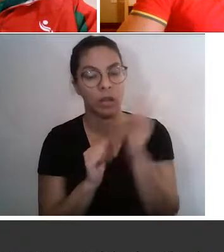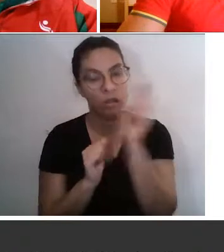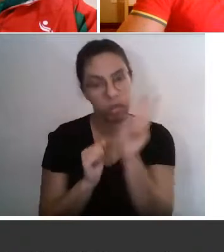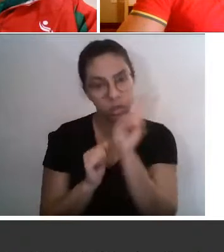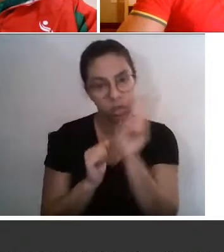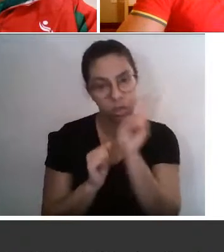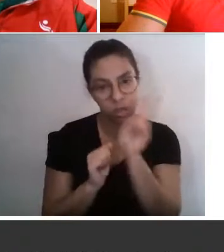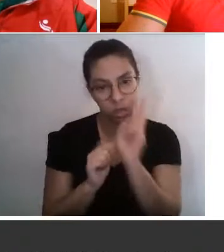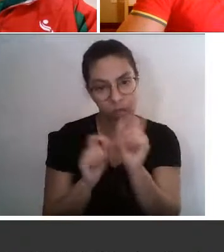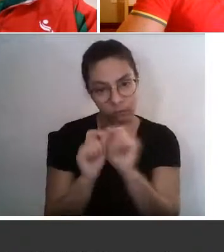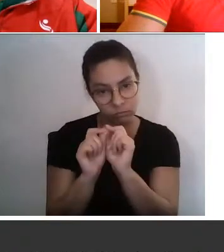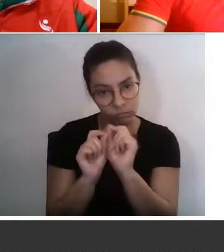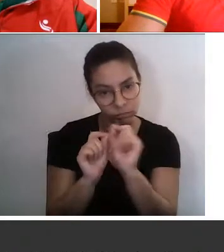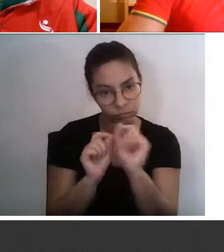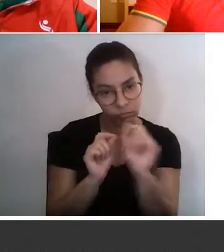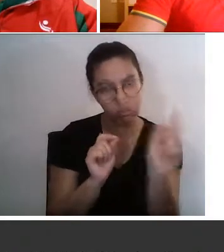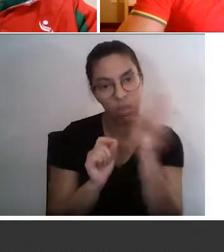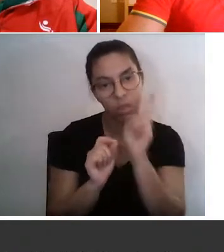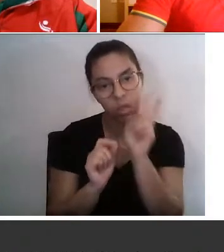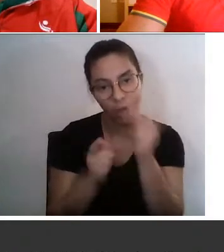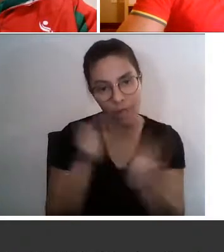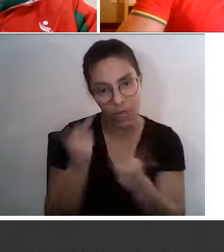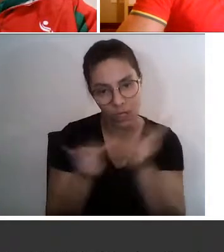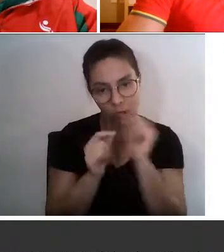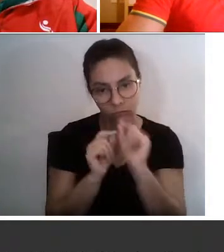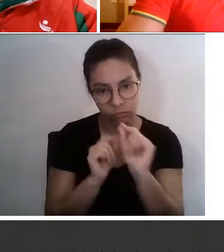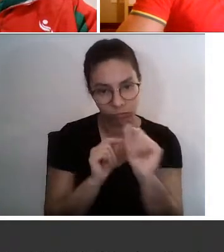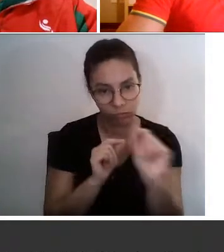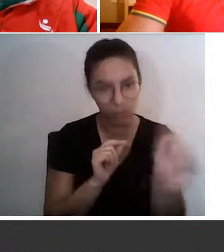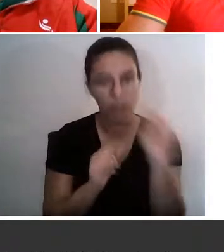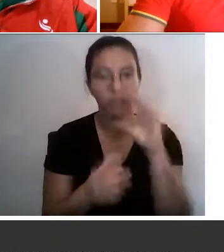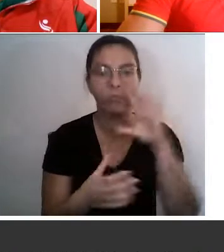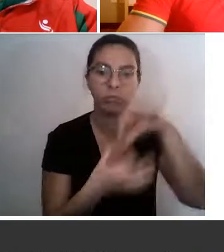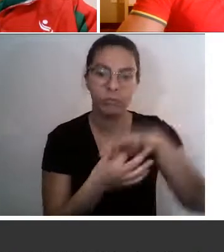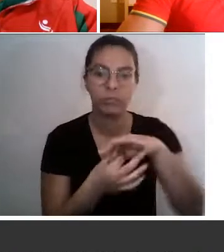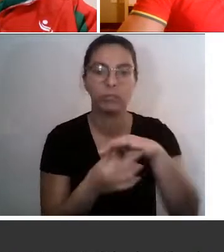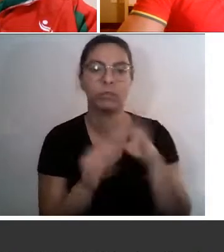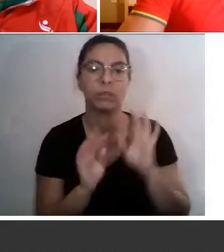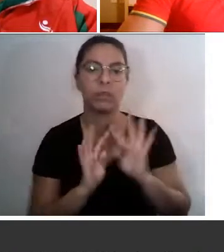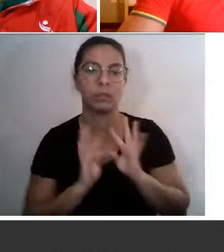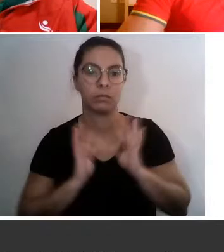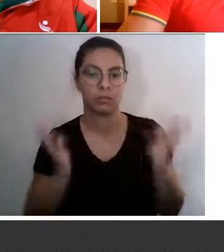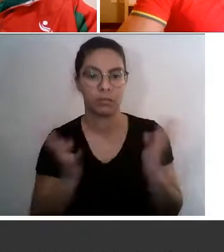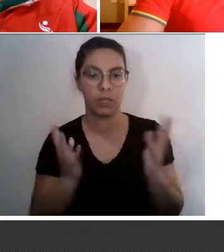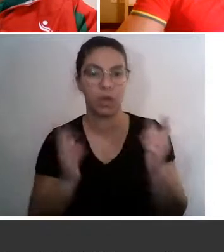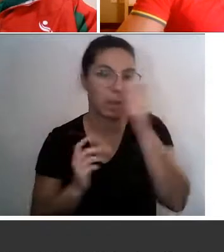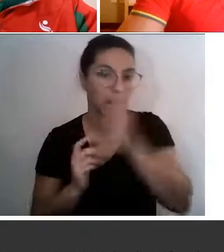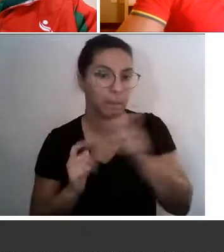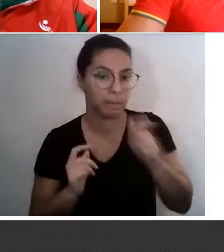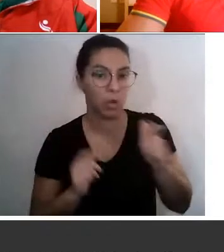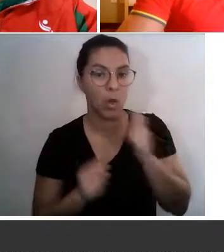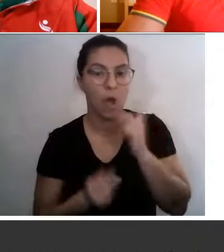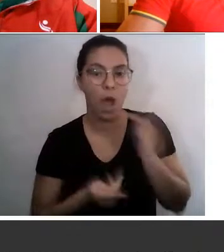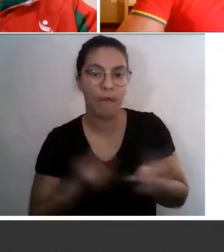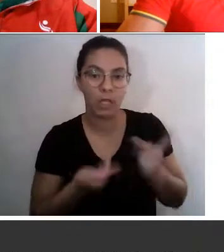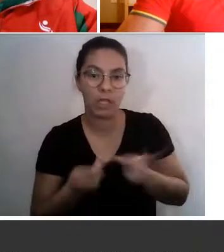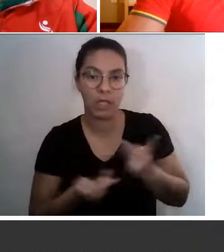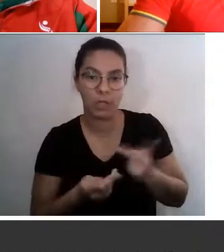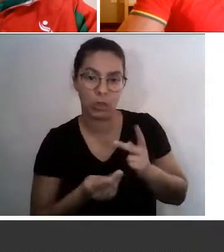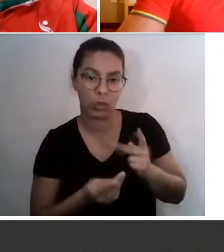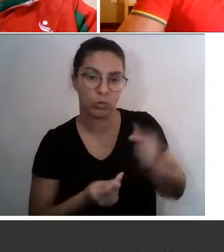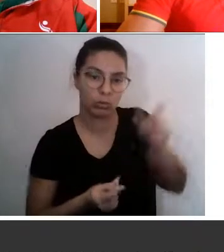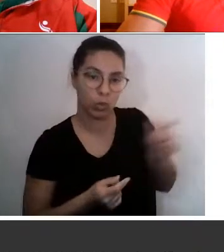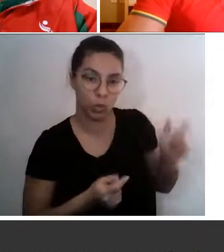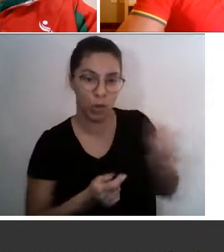Pergunta à Carla. Todos os atletas são observados pelo mesmo painel de classificadores? O painel também é constituído por diferentes profissionais?